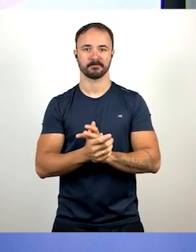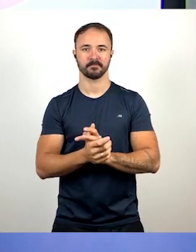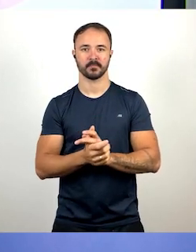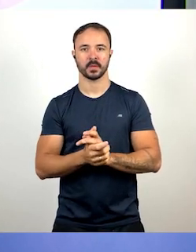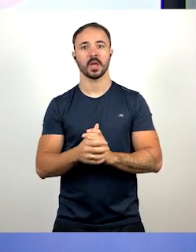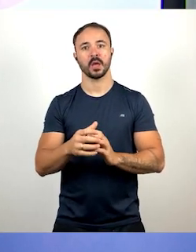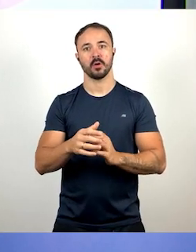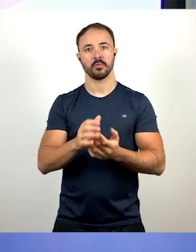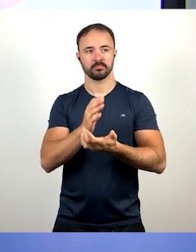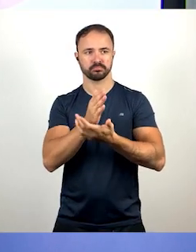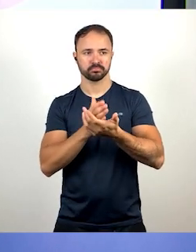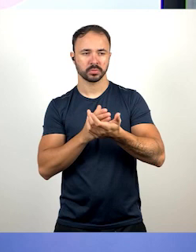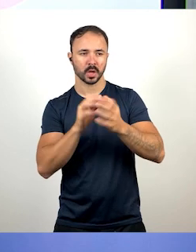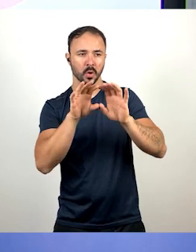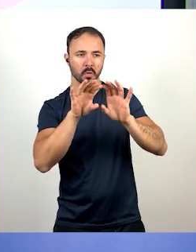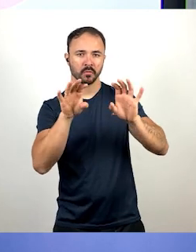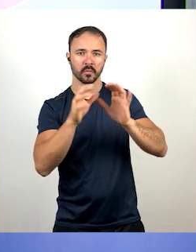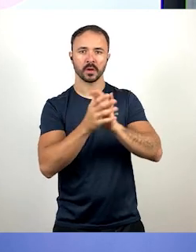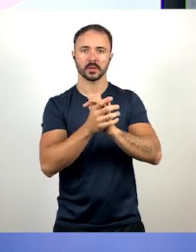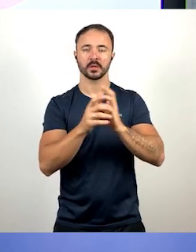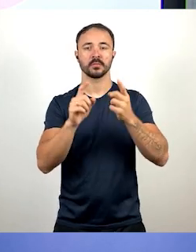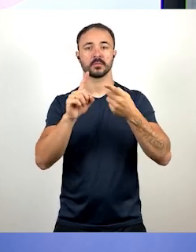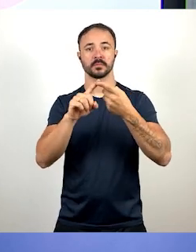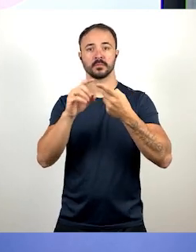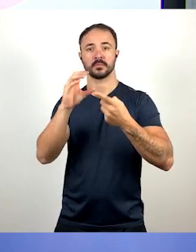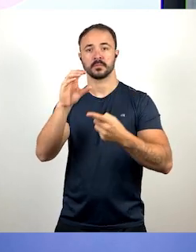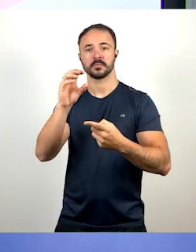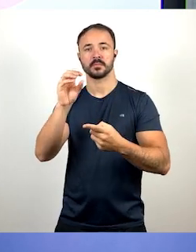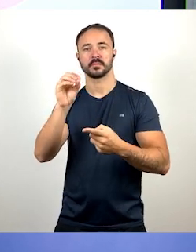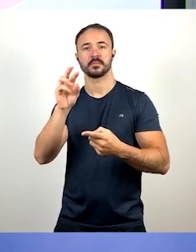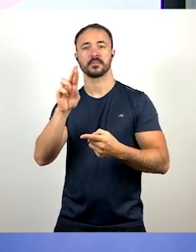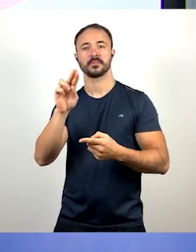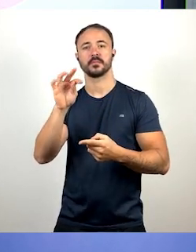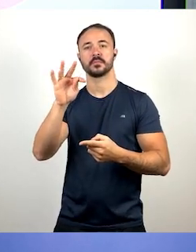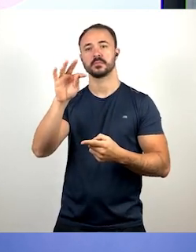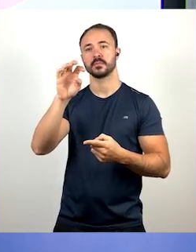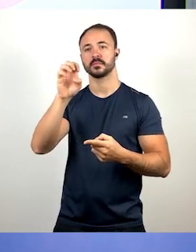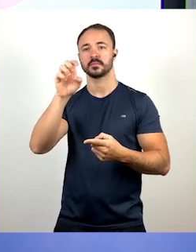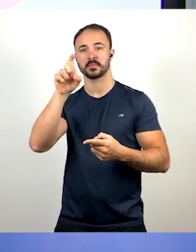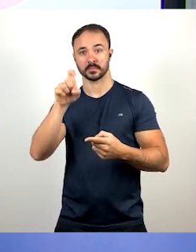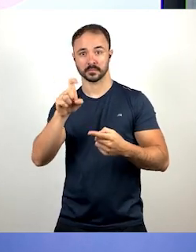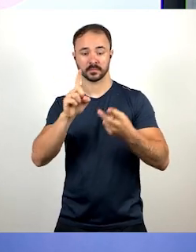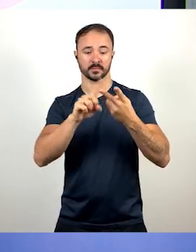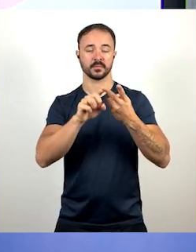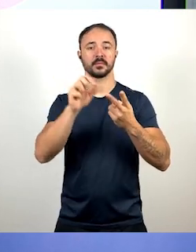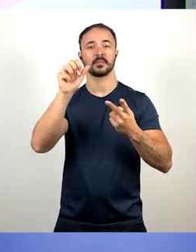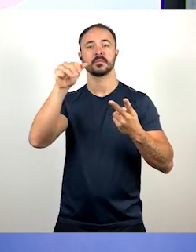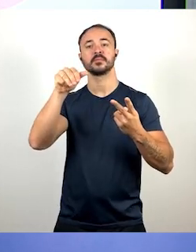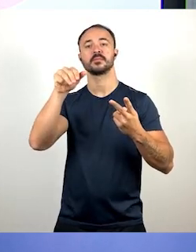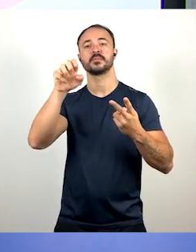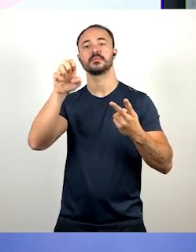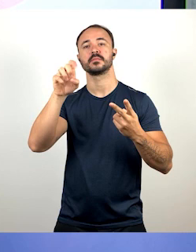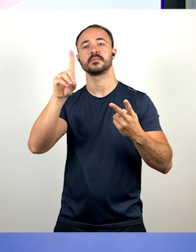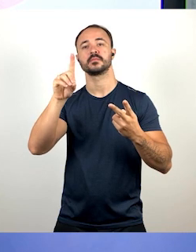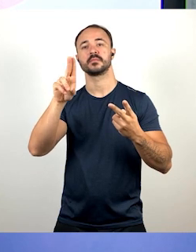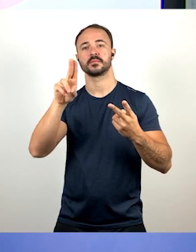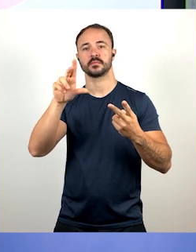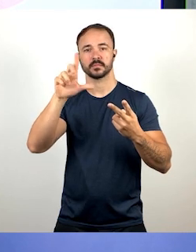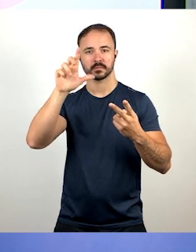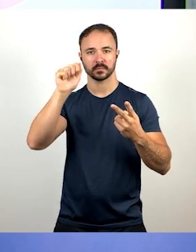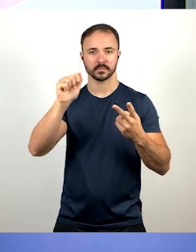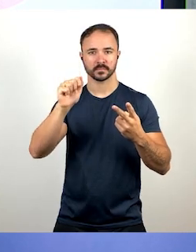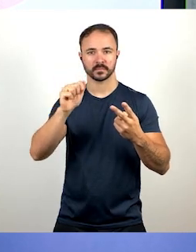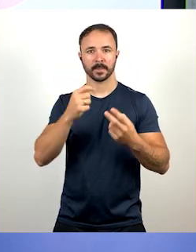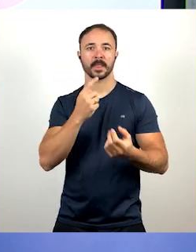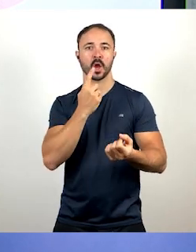duas partes, o córtex e a medula. O sangue passa por dentro desse órgão e lá ele